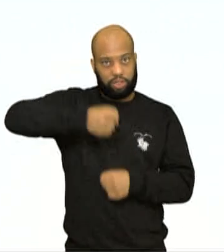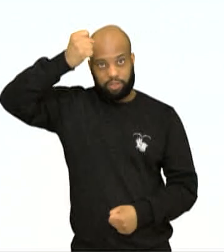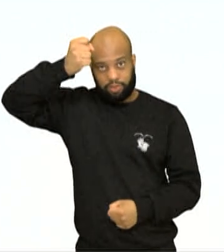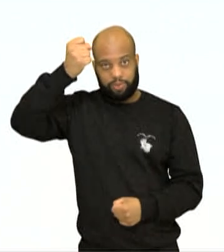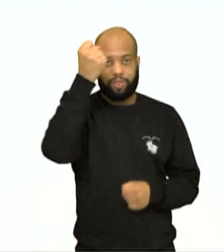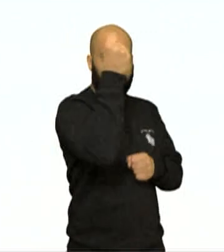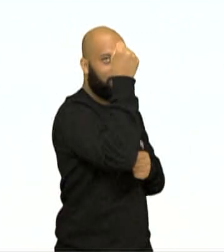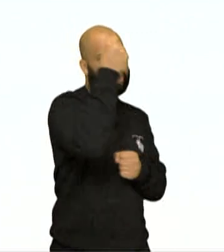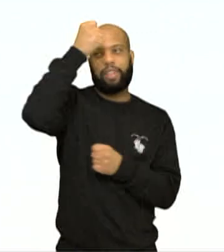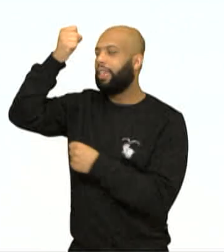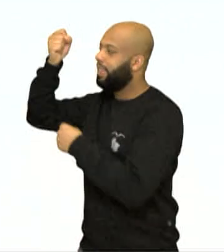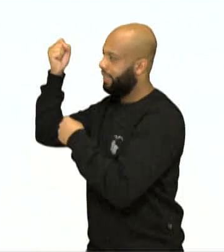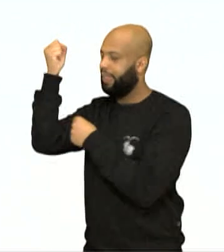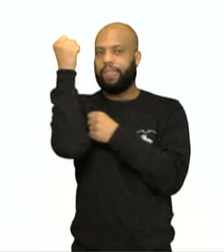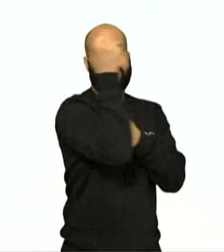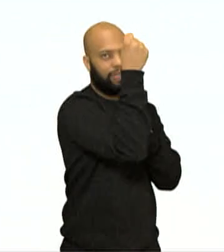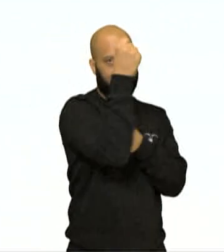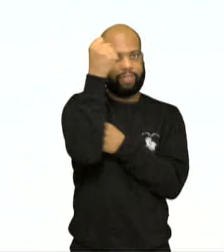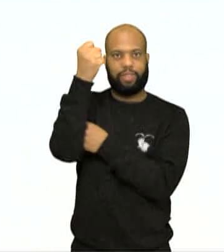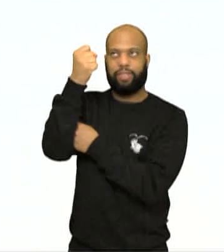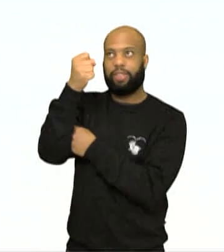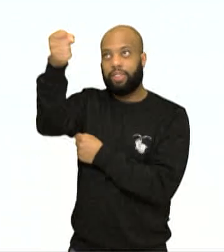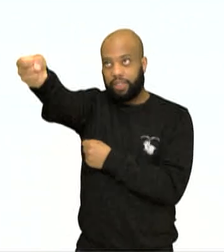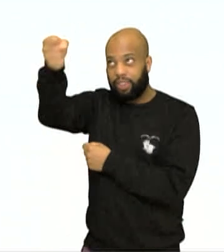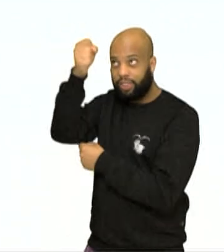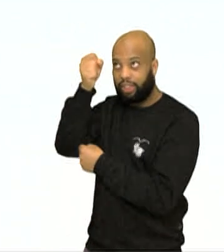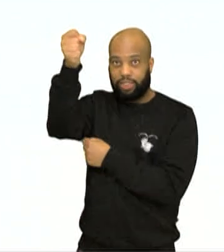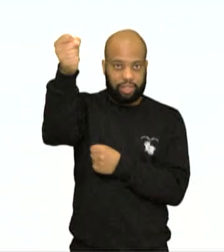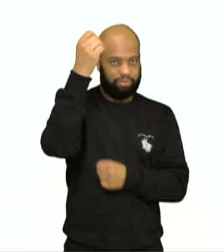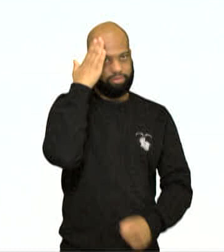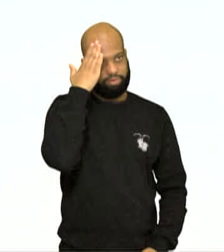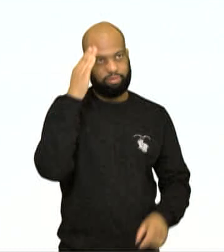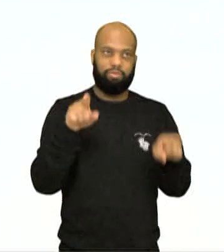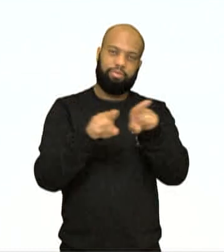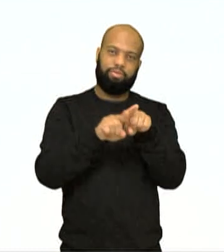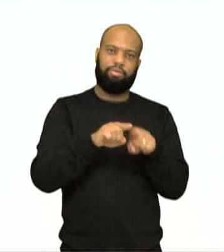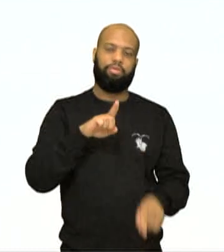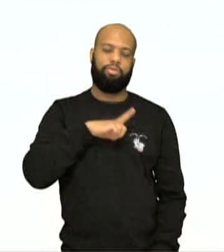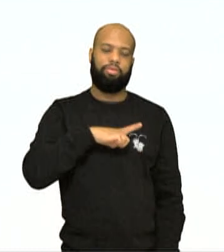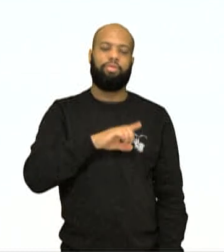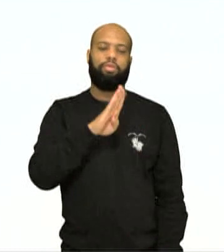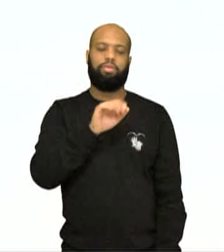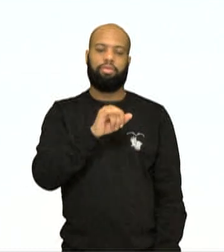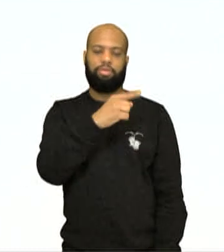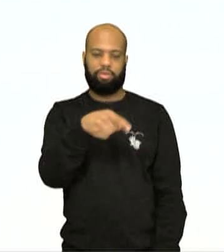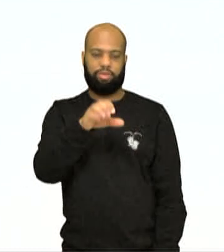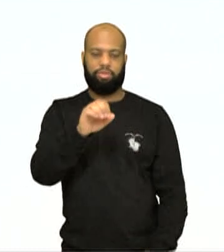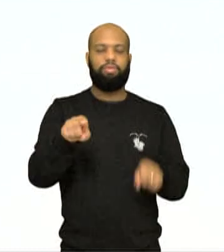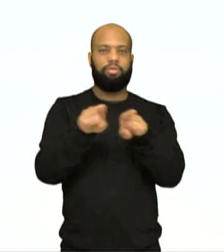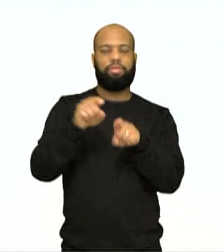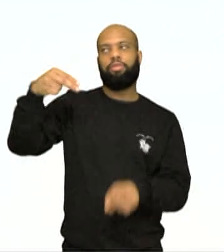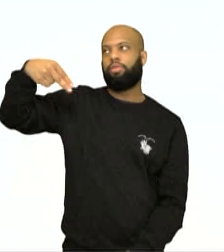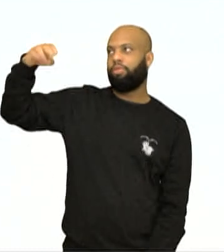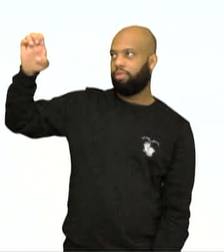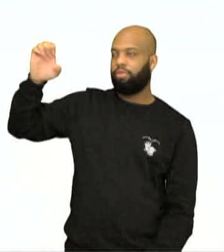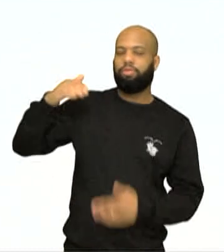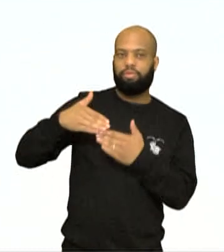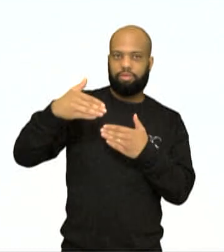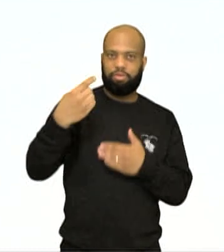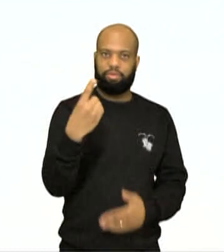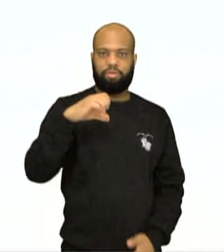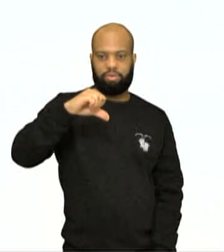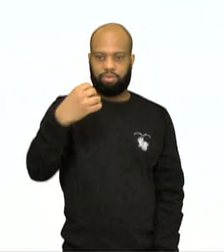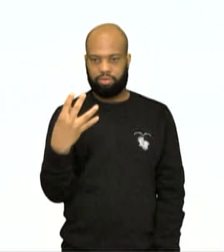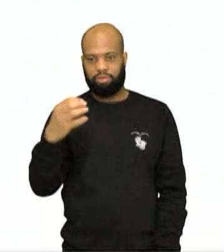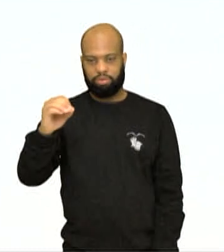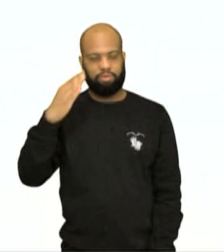sombrinha e começam a dançar, né? E o baião, que aí também nós conhecemos também, que é o ritmo musical nordestino, que a partir de 1940